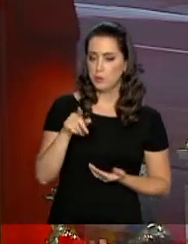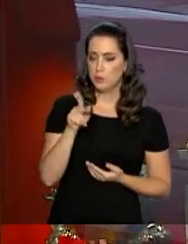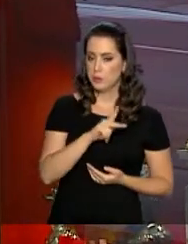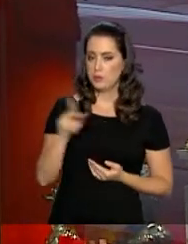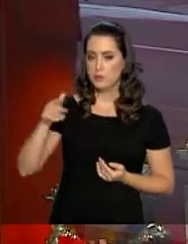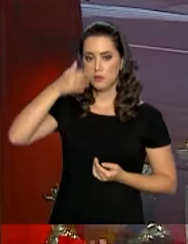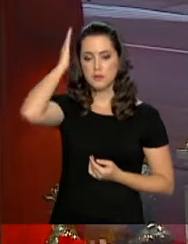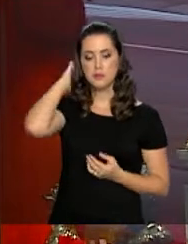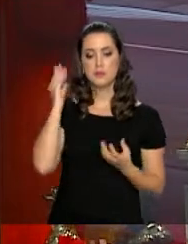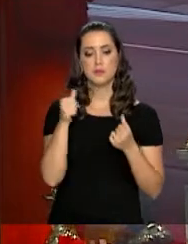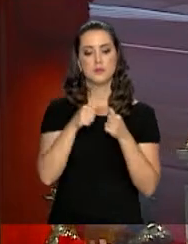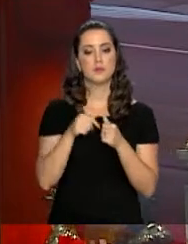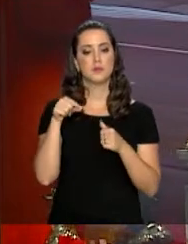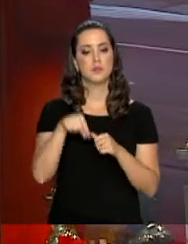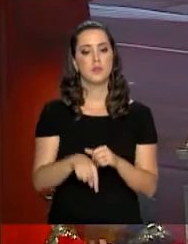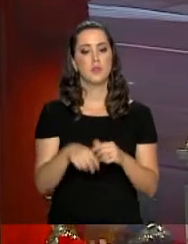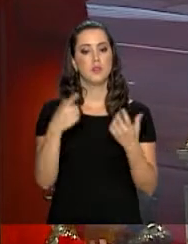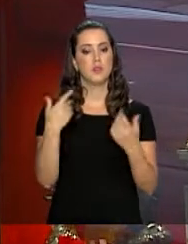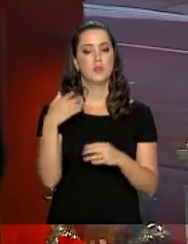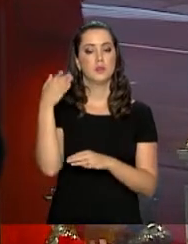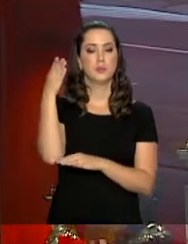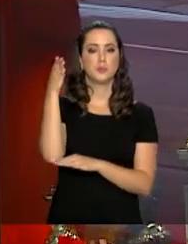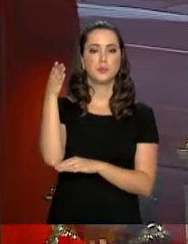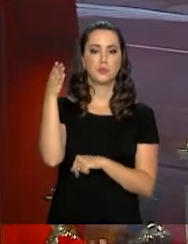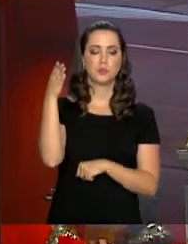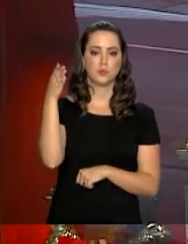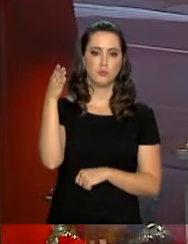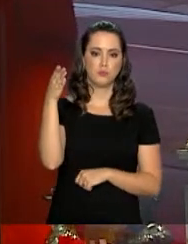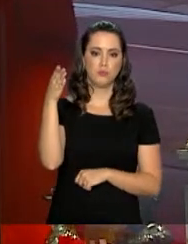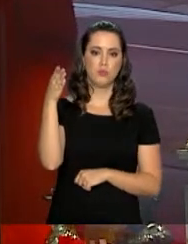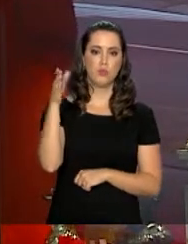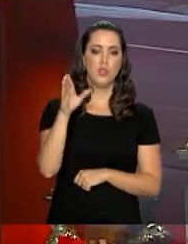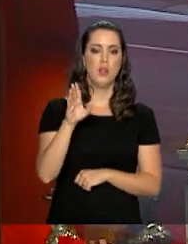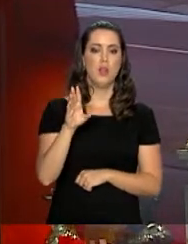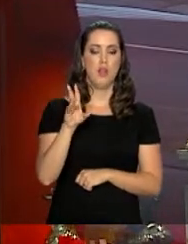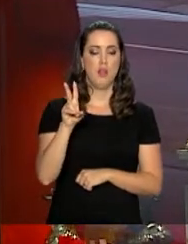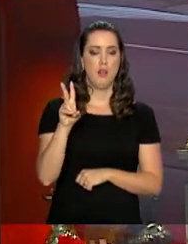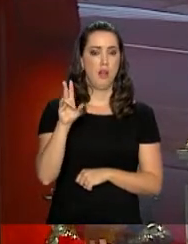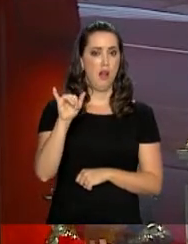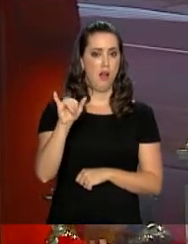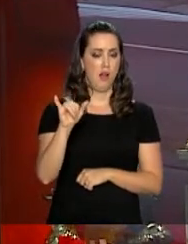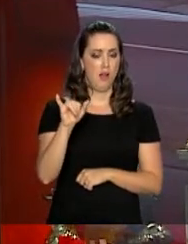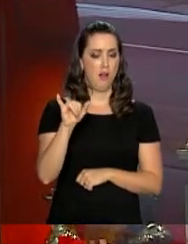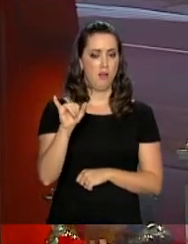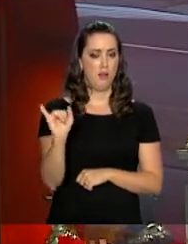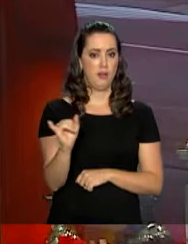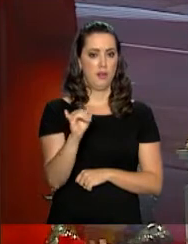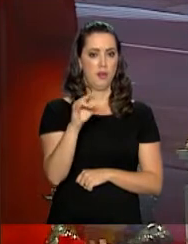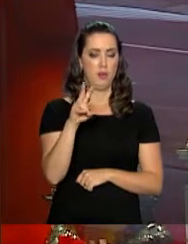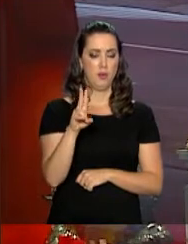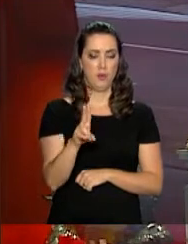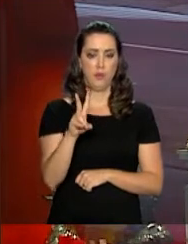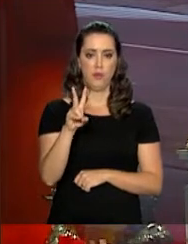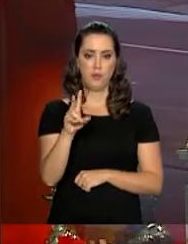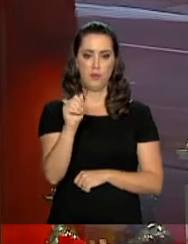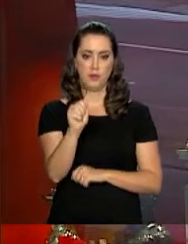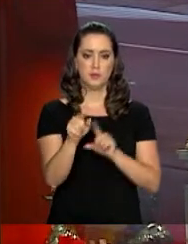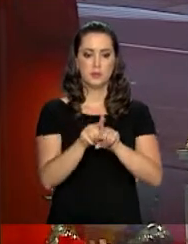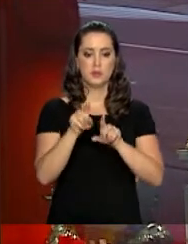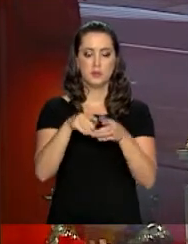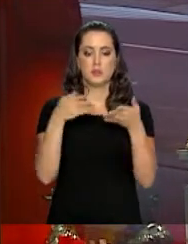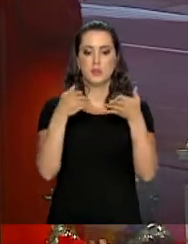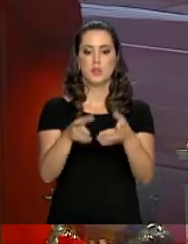Michel Temer ficará hospedado aqui no Hotel Alvear. Além do presidente, também ficarão hospedados aqui